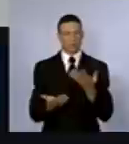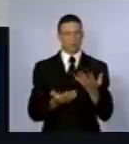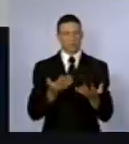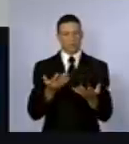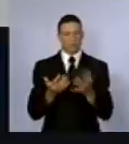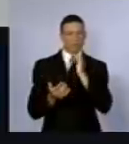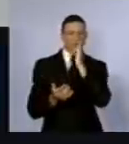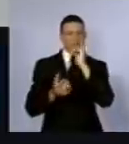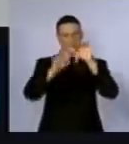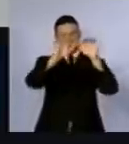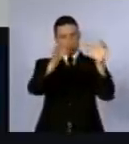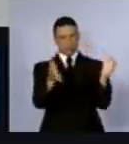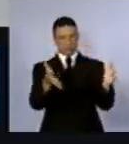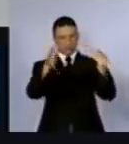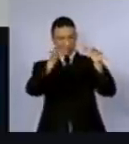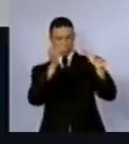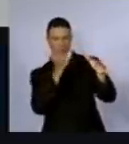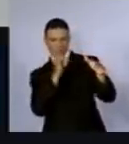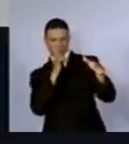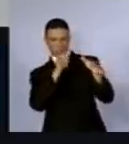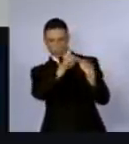do espectro eletromagnético, não é?